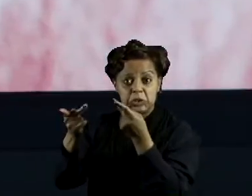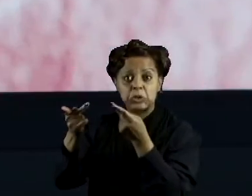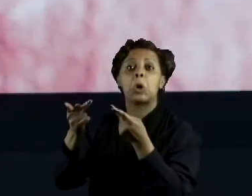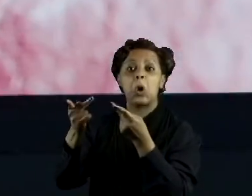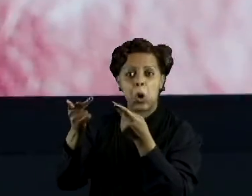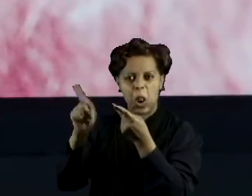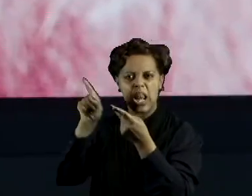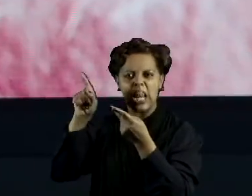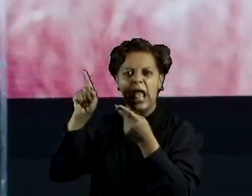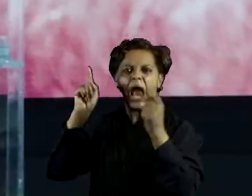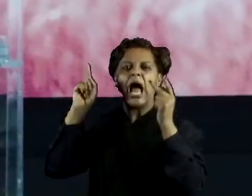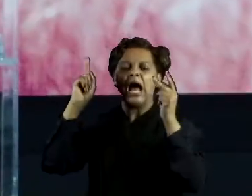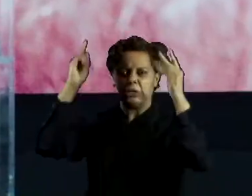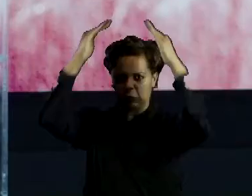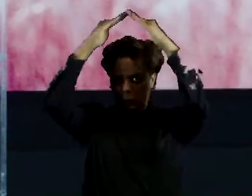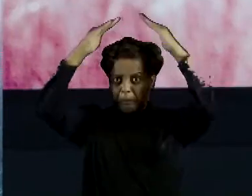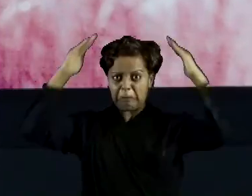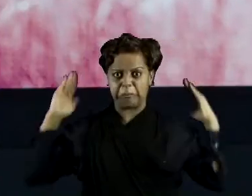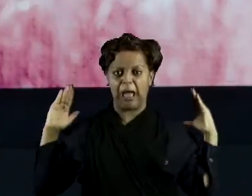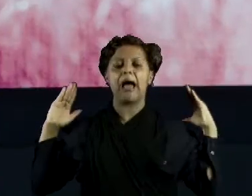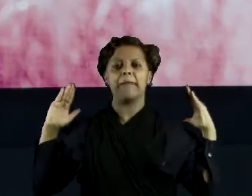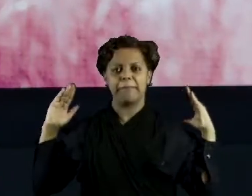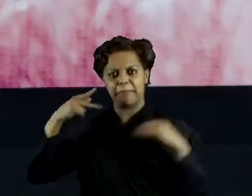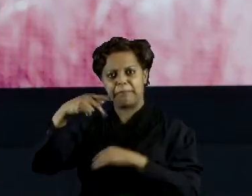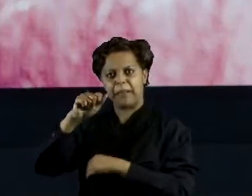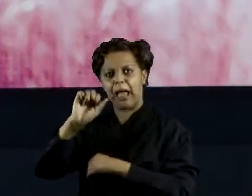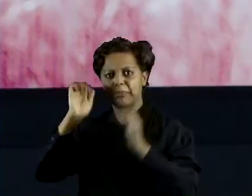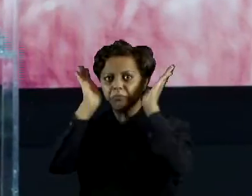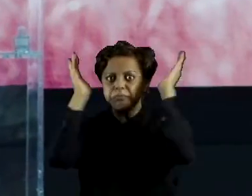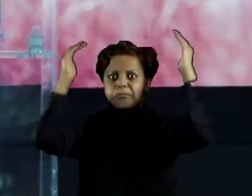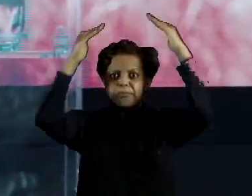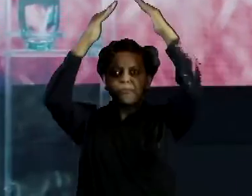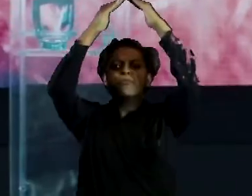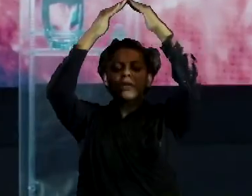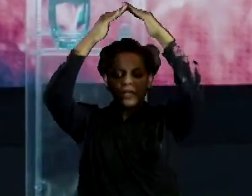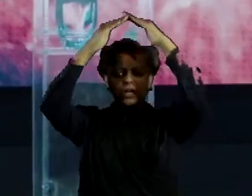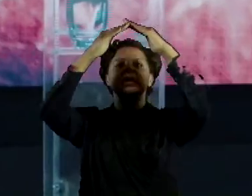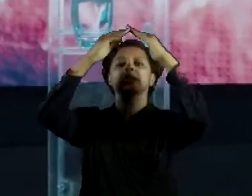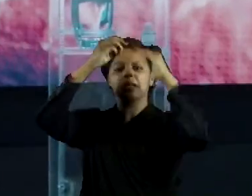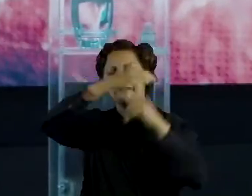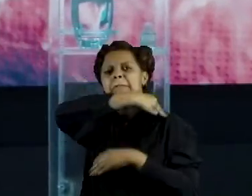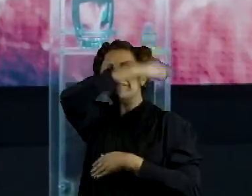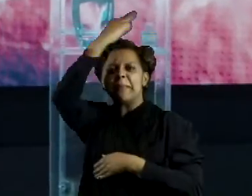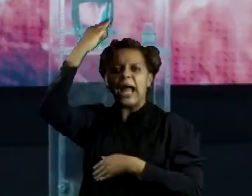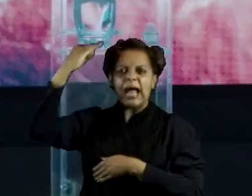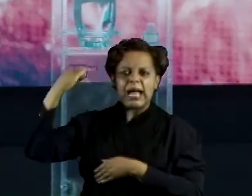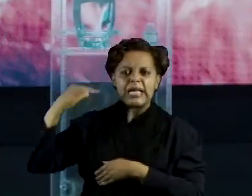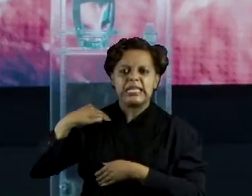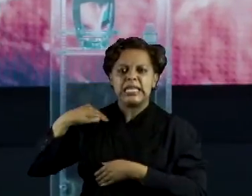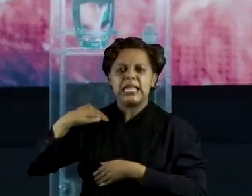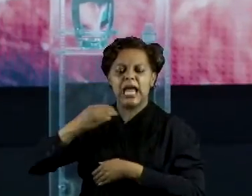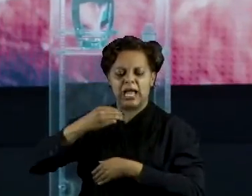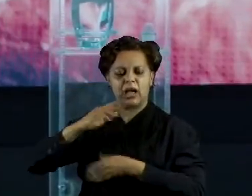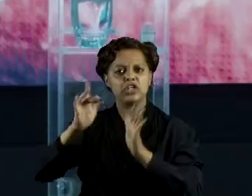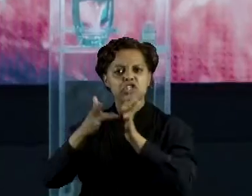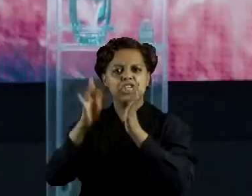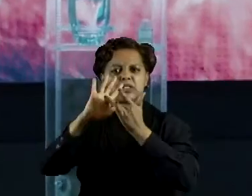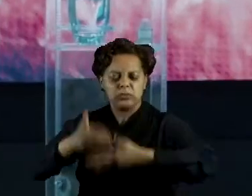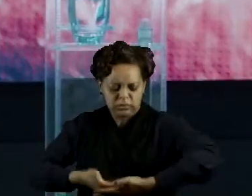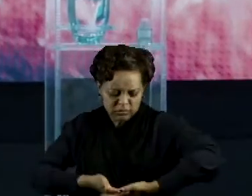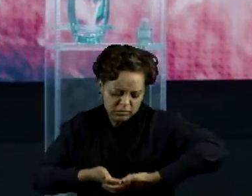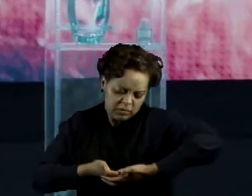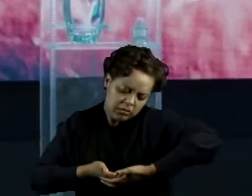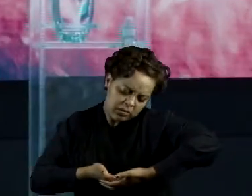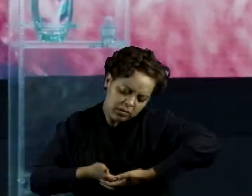a oportunidade de ver esta obra de arte. É Maria, a mãe de Jesus, com Jesus no seu colo,